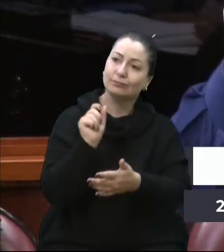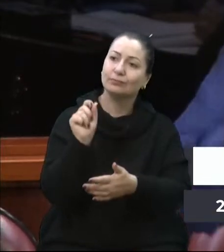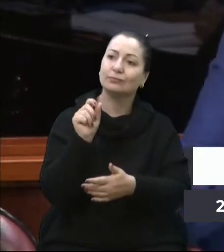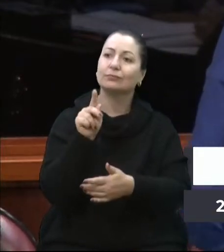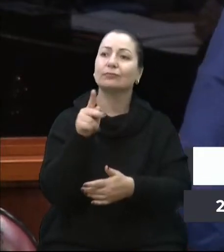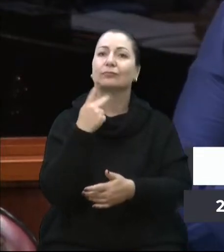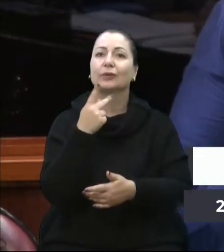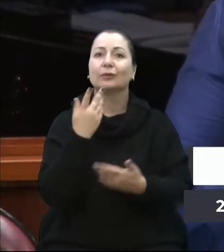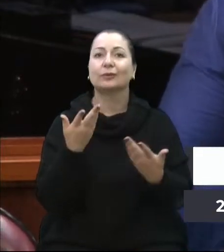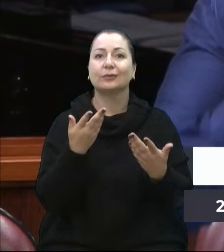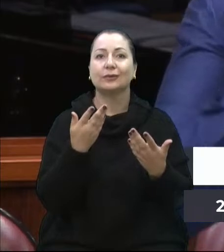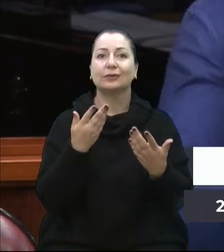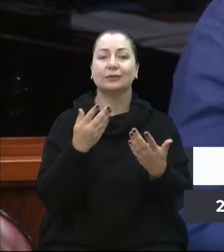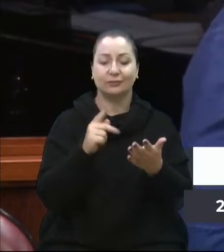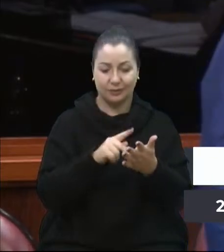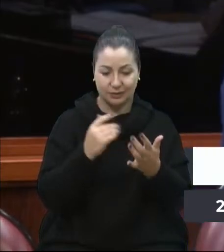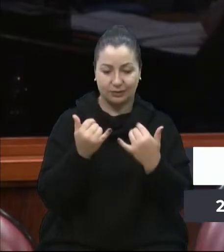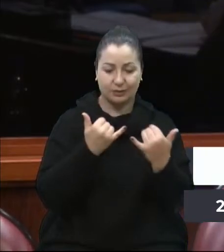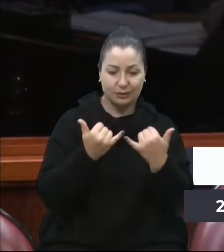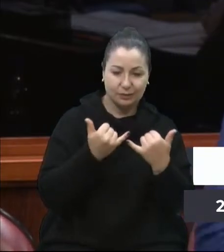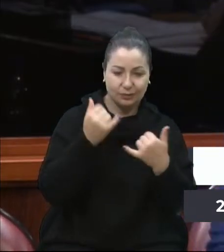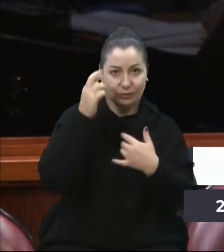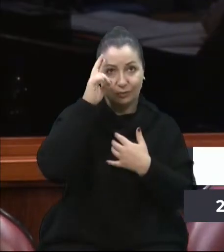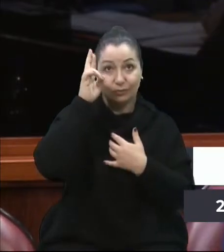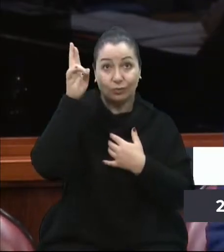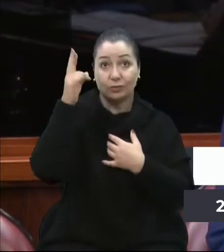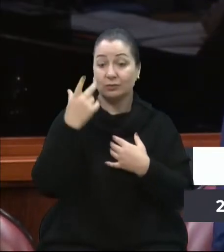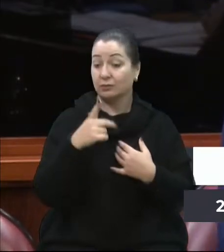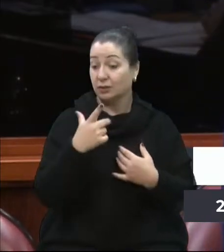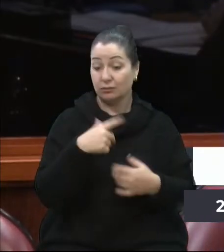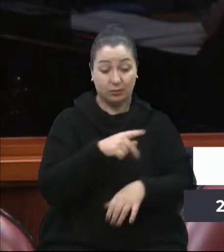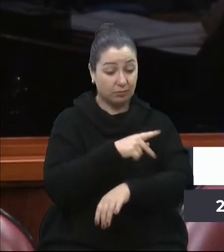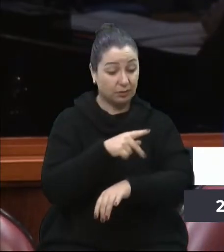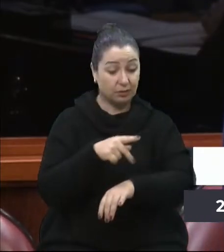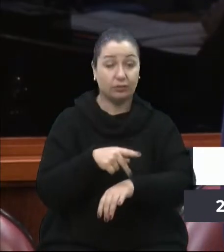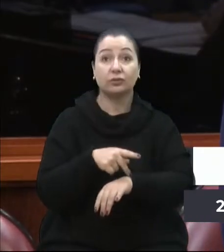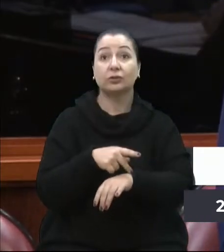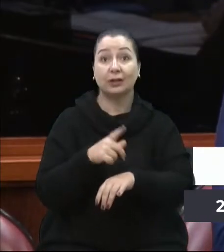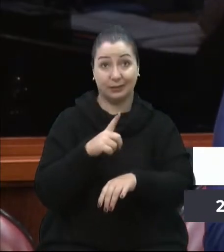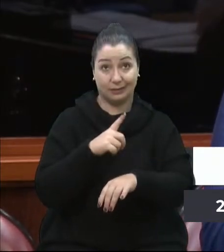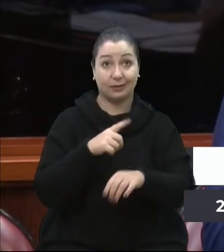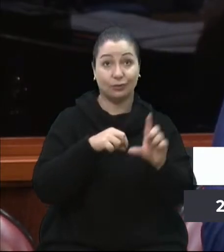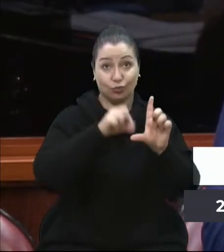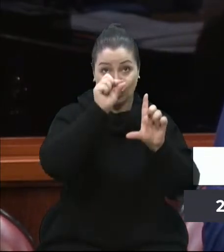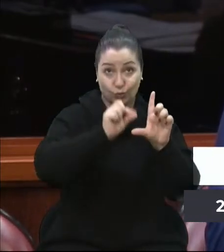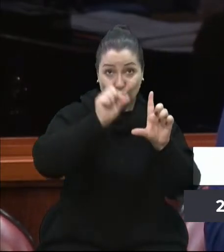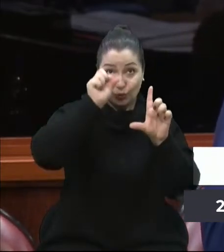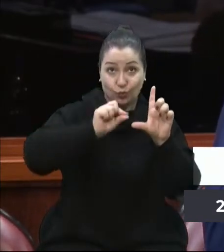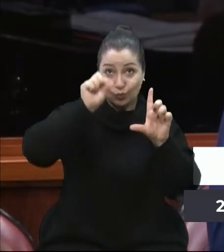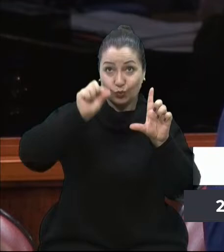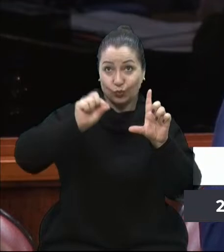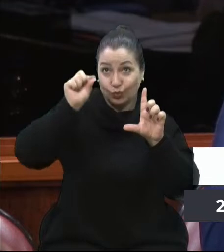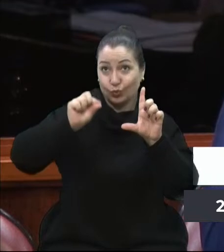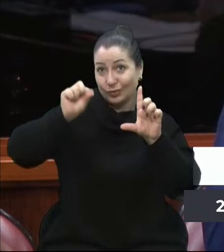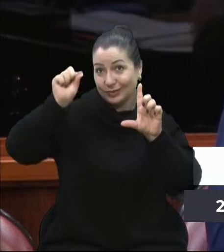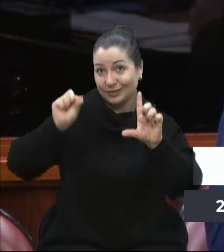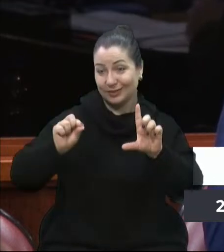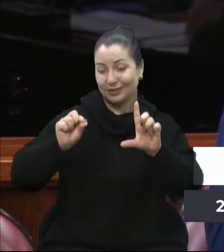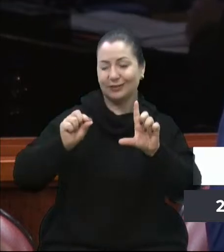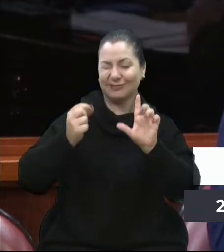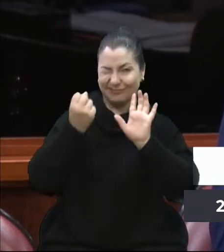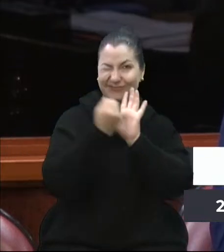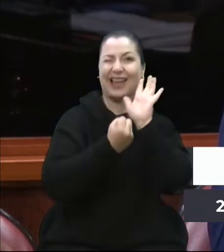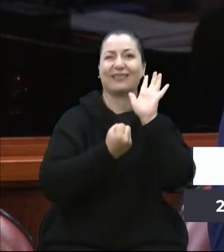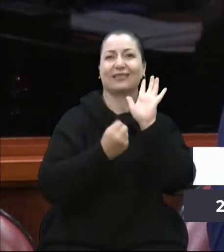citou exemplos de diretores que não têm pedagogia, e tem um dado aqui que eu acho que ele é bem emblemático para